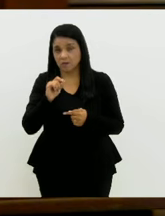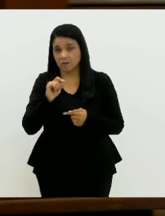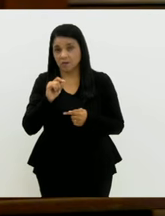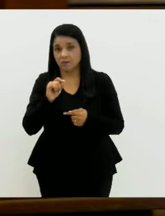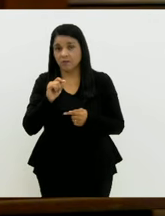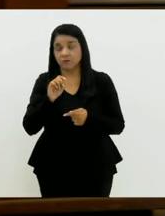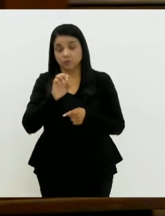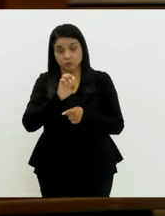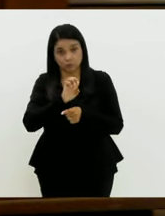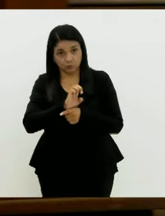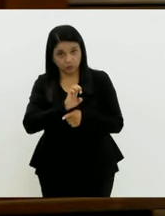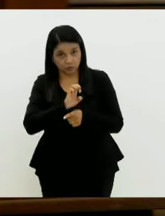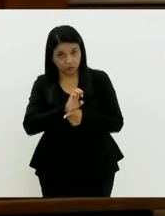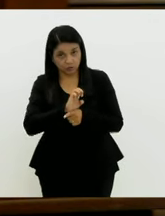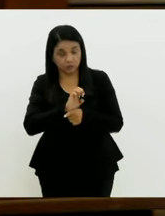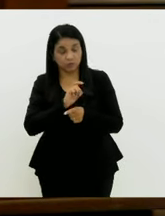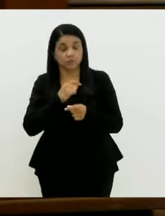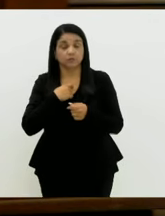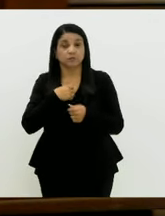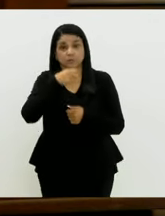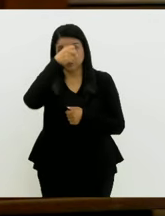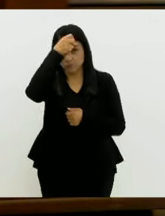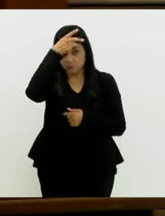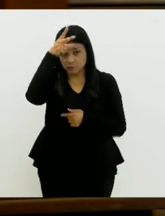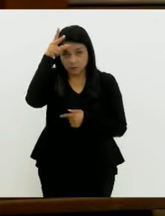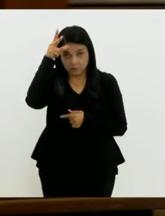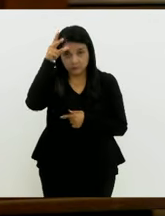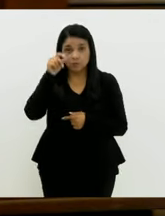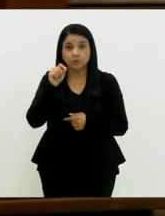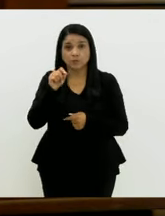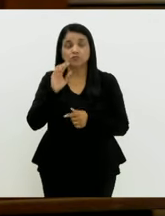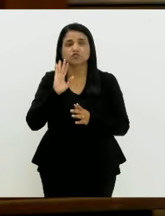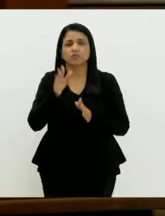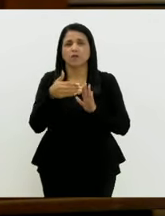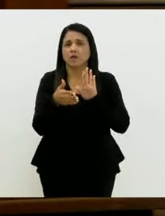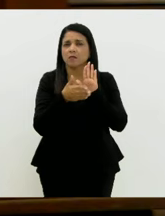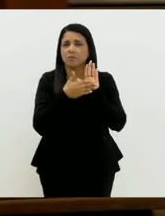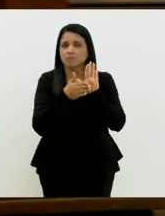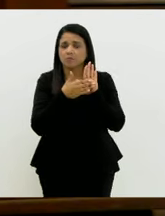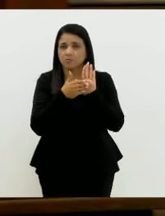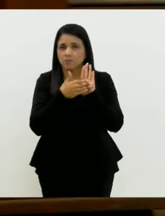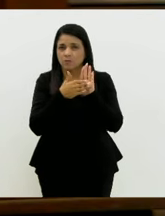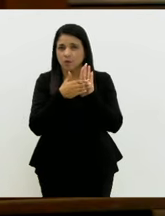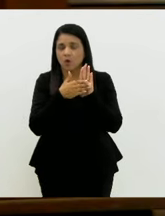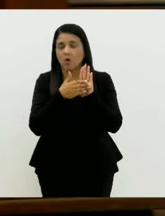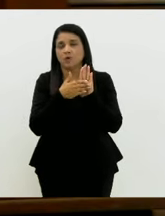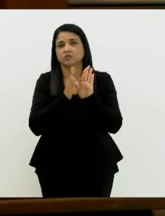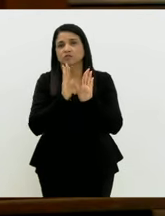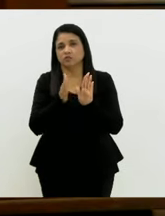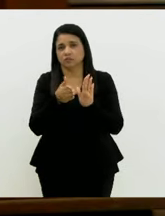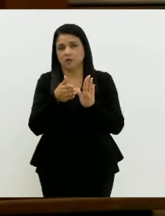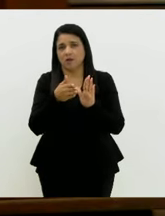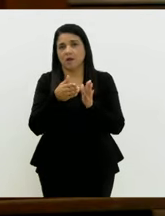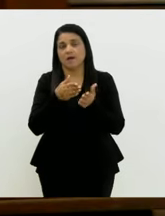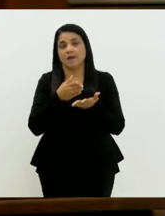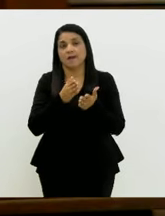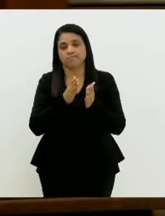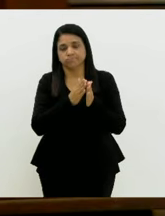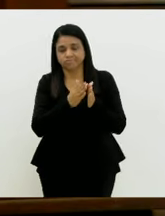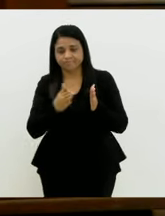dos municípios. Tem aí a proposta que já fizemos, que vai tramitar esse ano, de